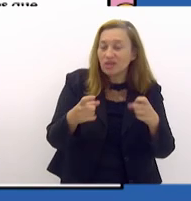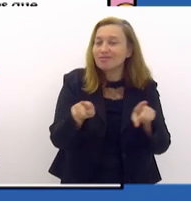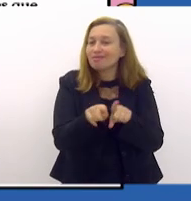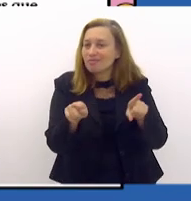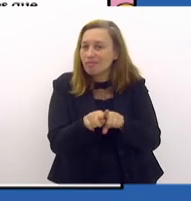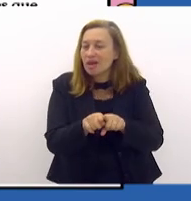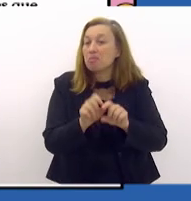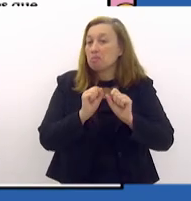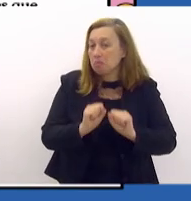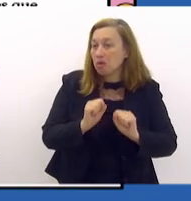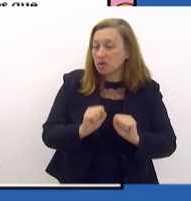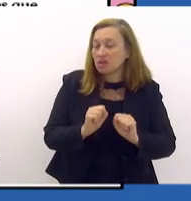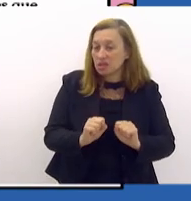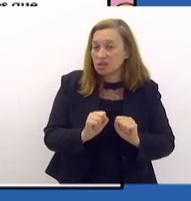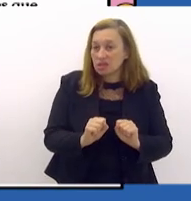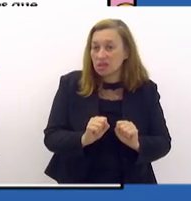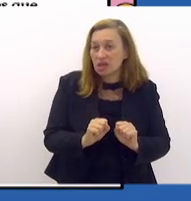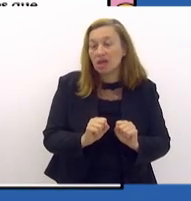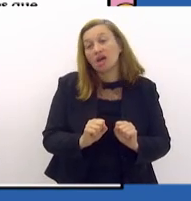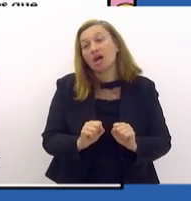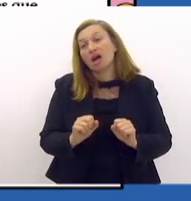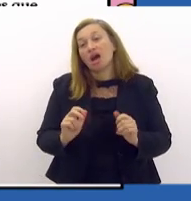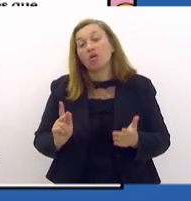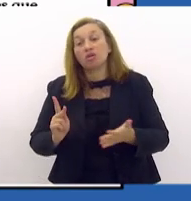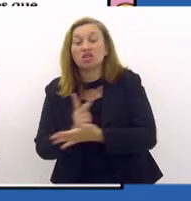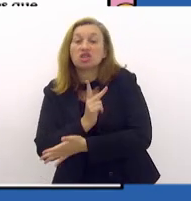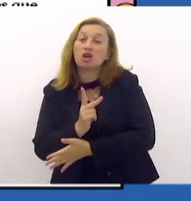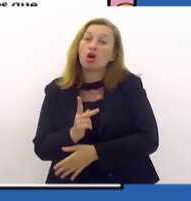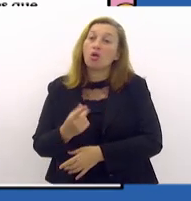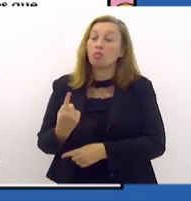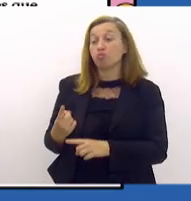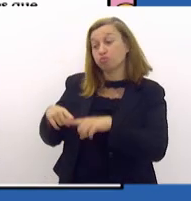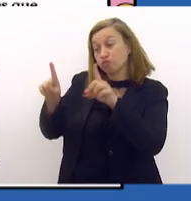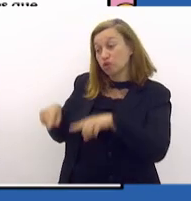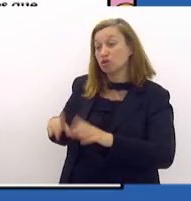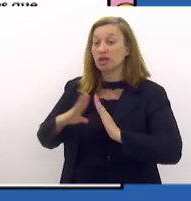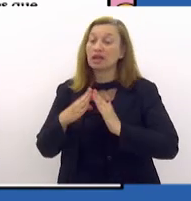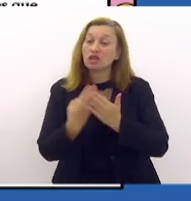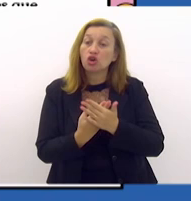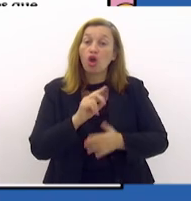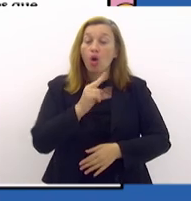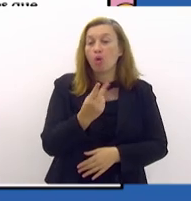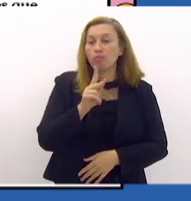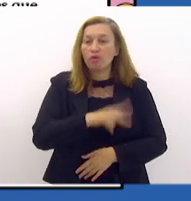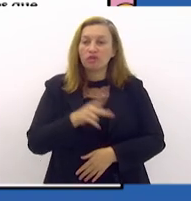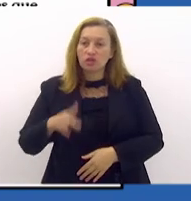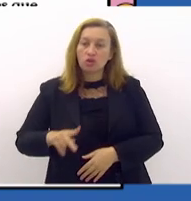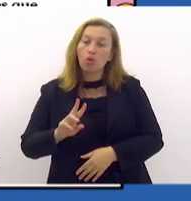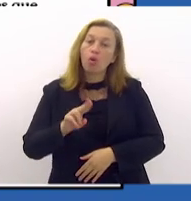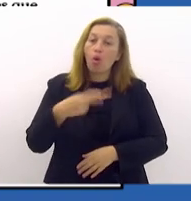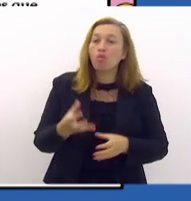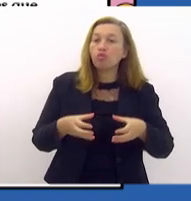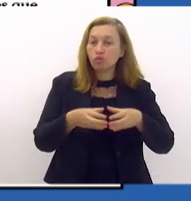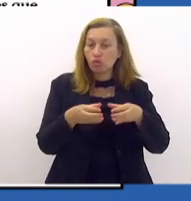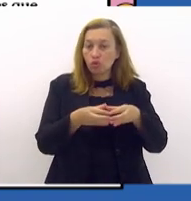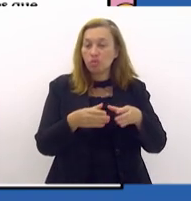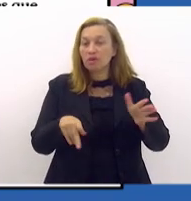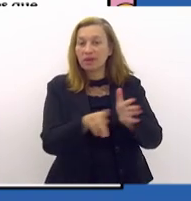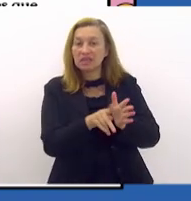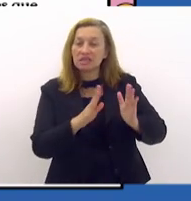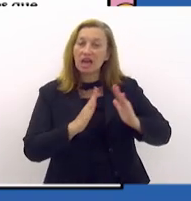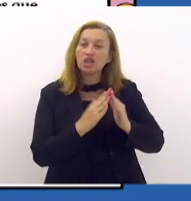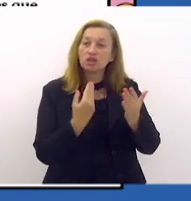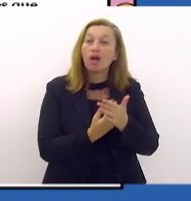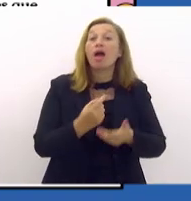pode ser cometida por um funcionário, um professor ou alguém da equipe daquela escola. E aí é importante